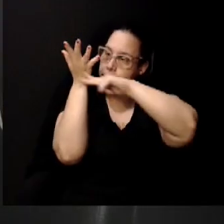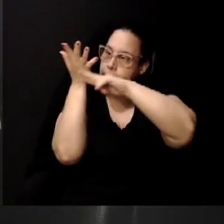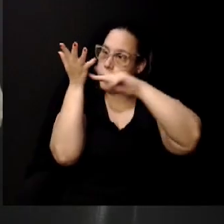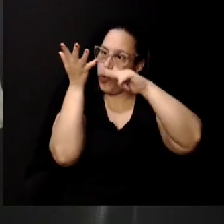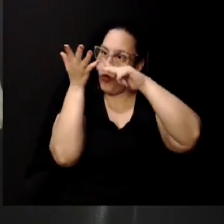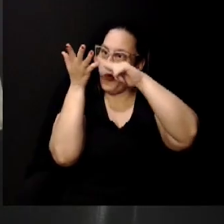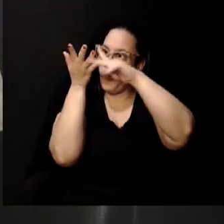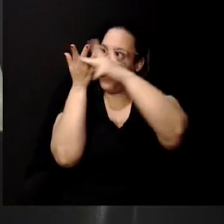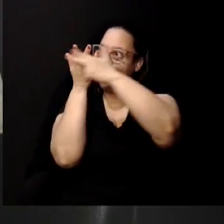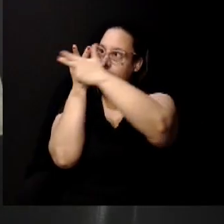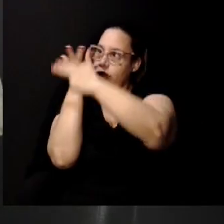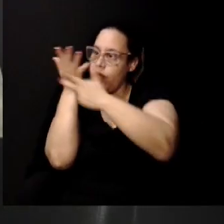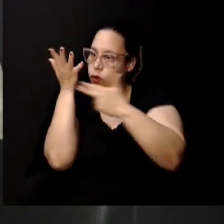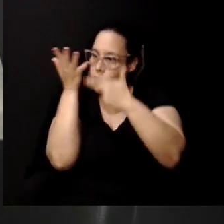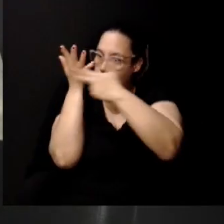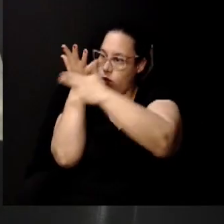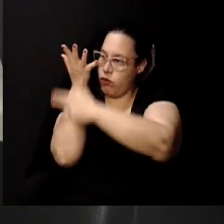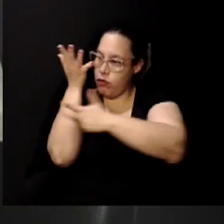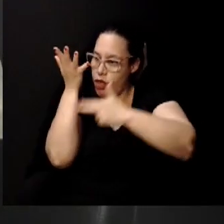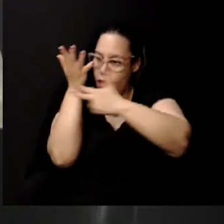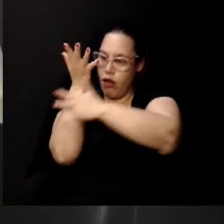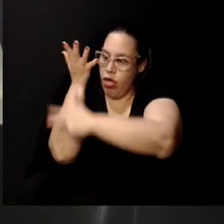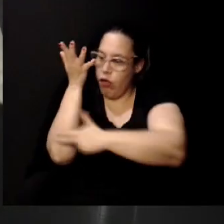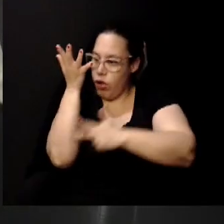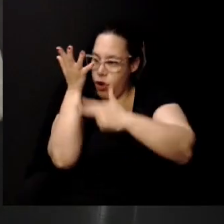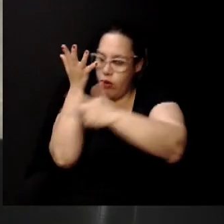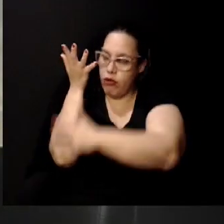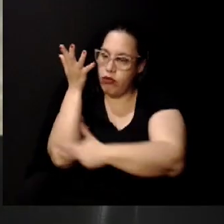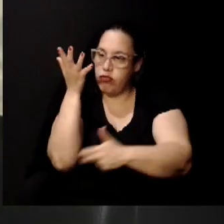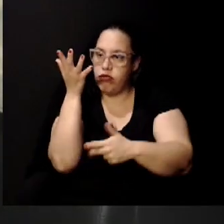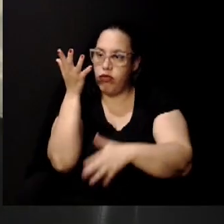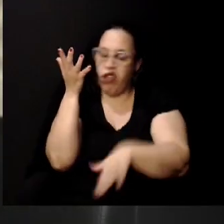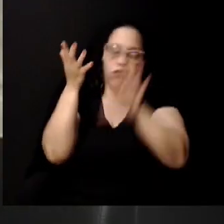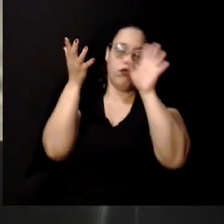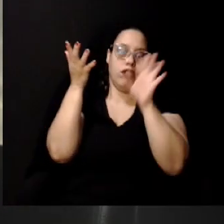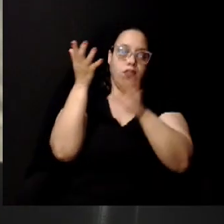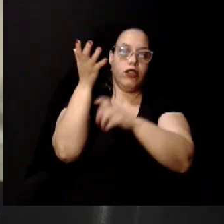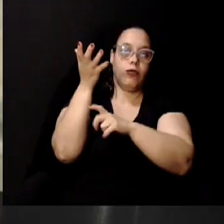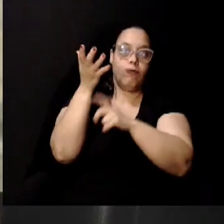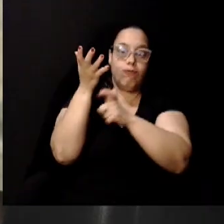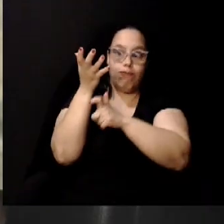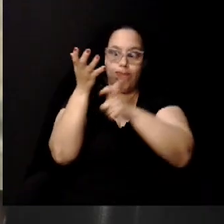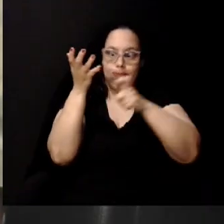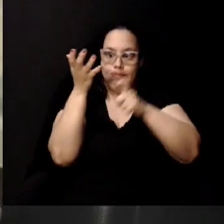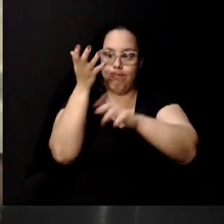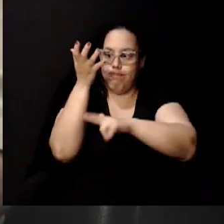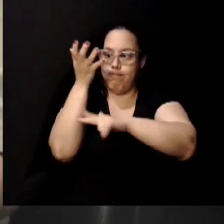podas que a CPFL faz, elas aumentam o risco de queda, porque elas matam